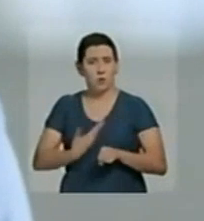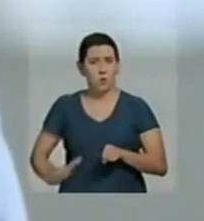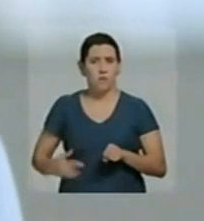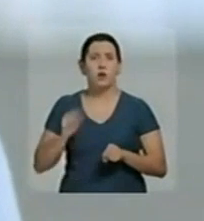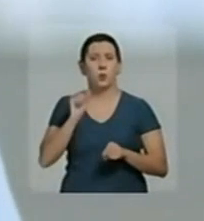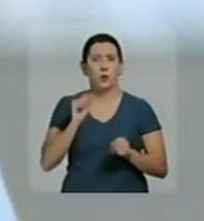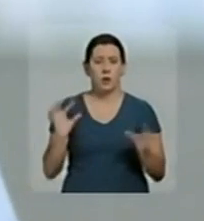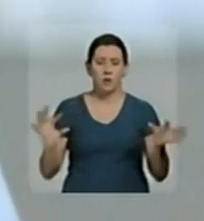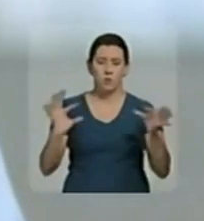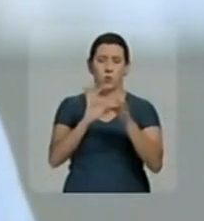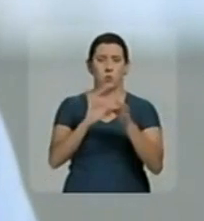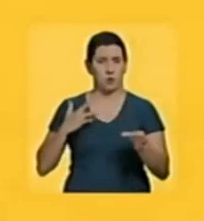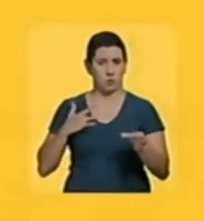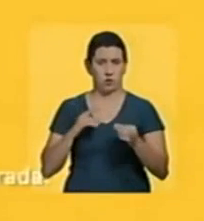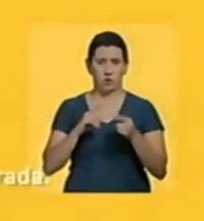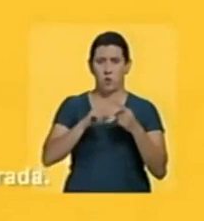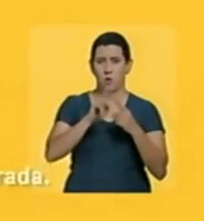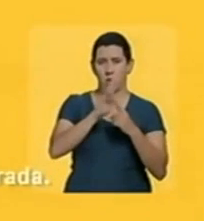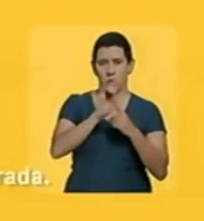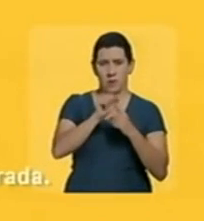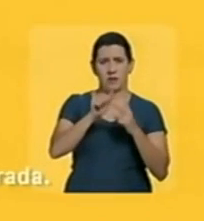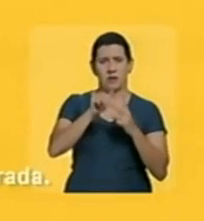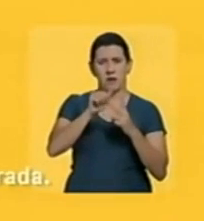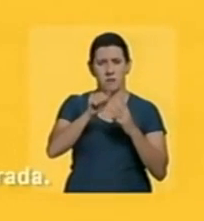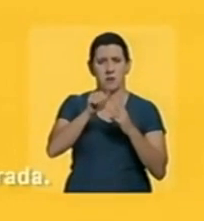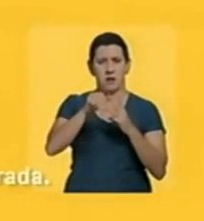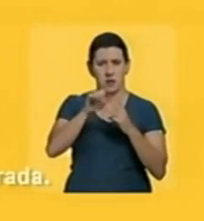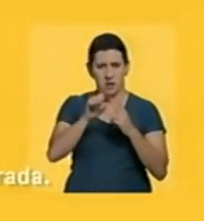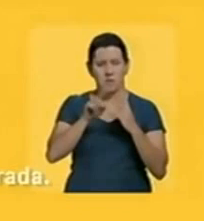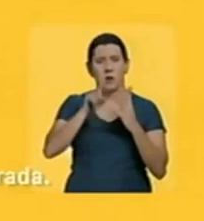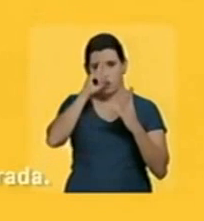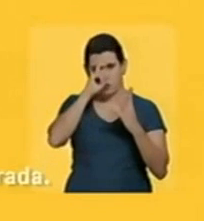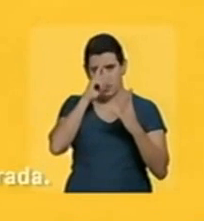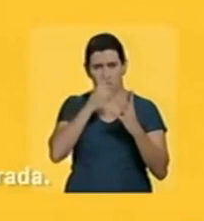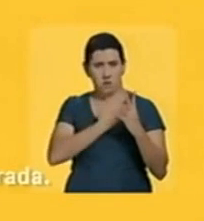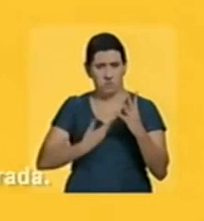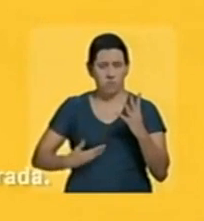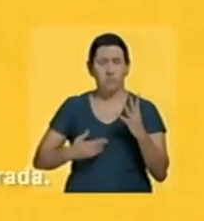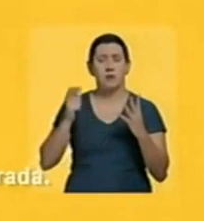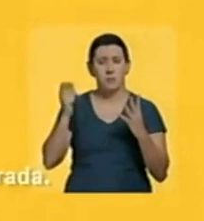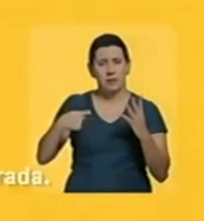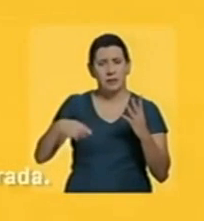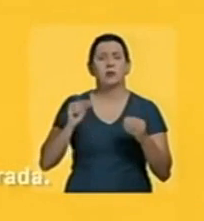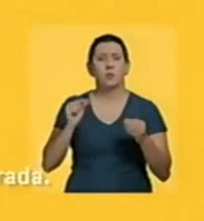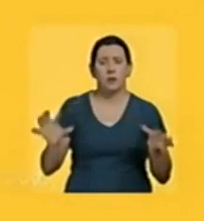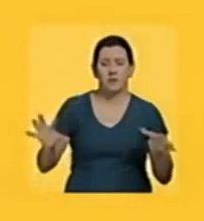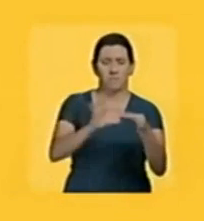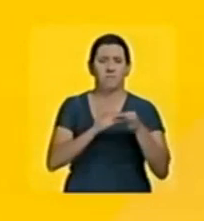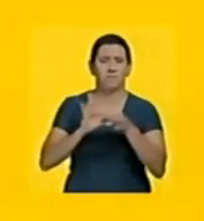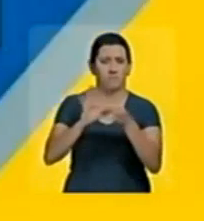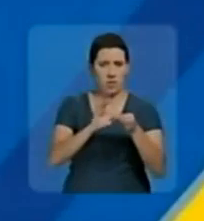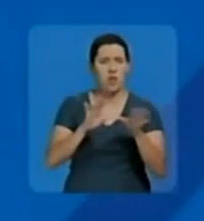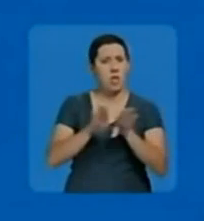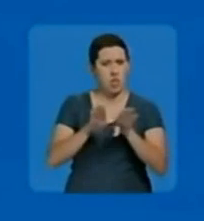unificando o sistema de saúde pública. As UBSs, AMAs, AMEs e hospitais vão funcionar de forma integrada. Ao